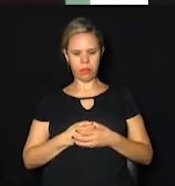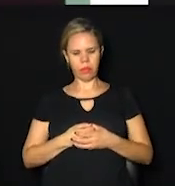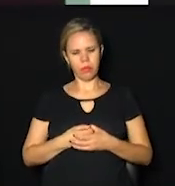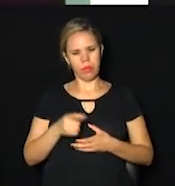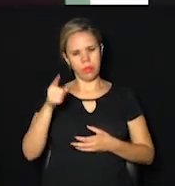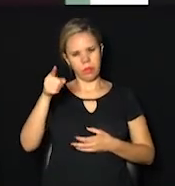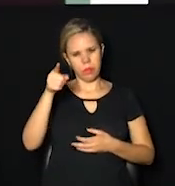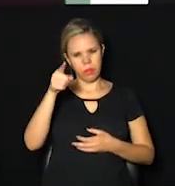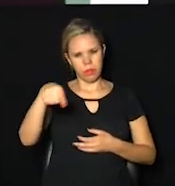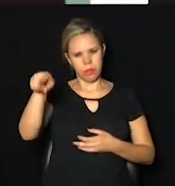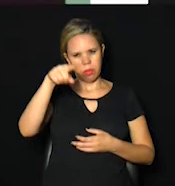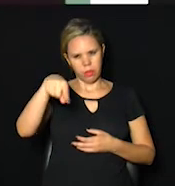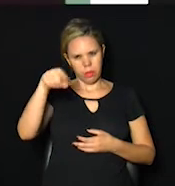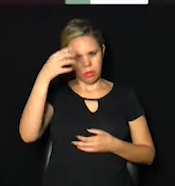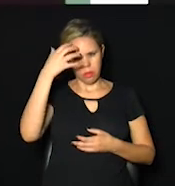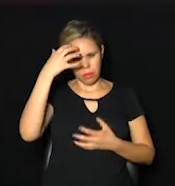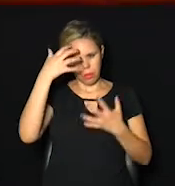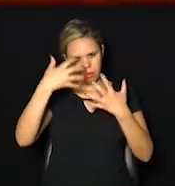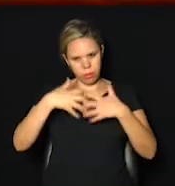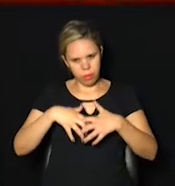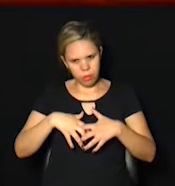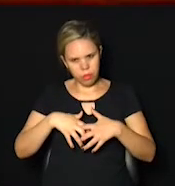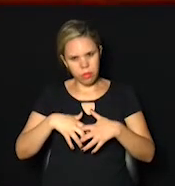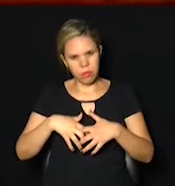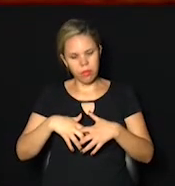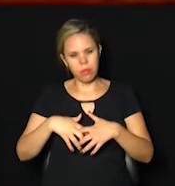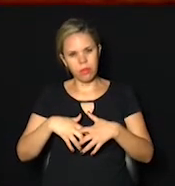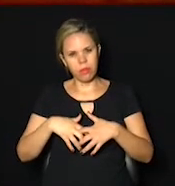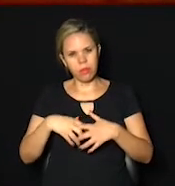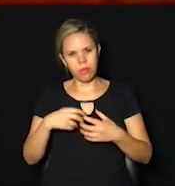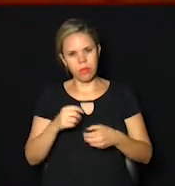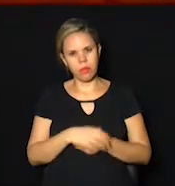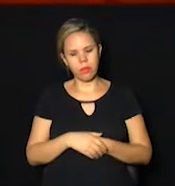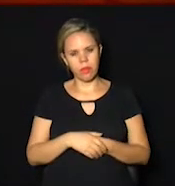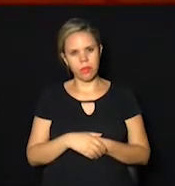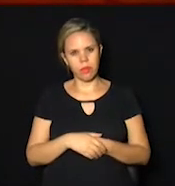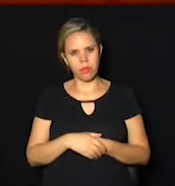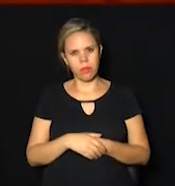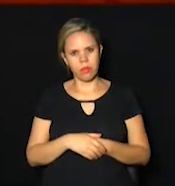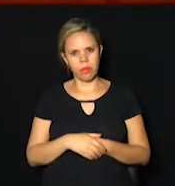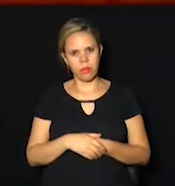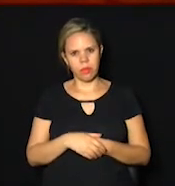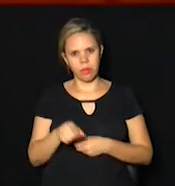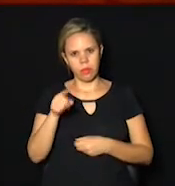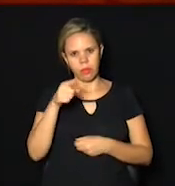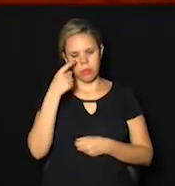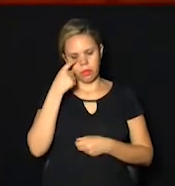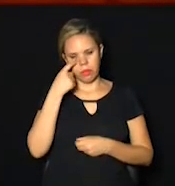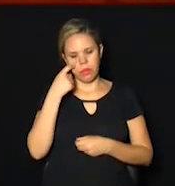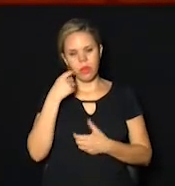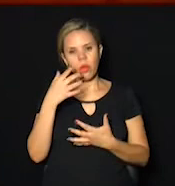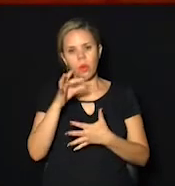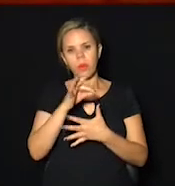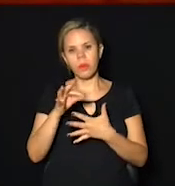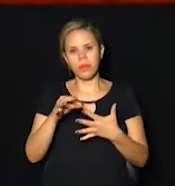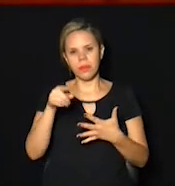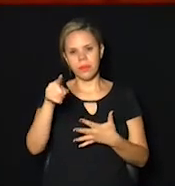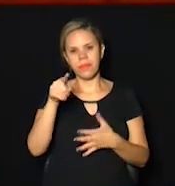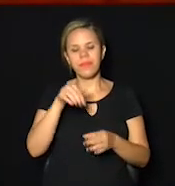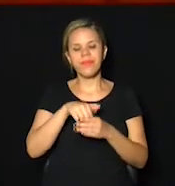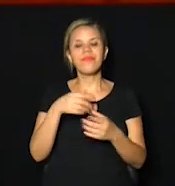pensarem. Eu me perco aqui um pouco. Eu vou pedir para vocês pensarem nos motivos pelos quais vocês